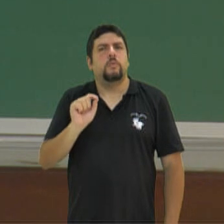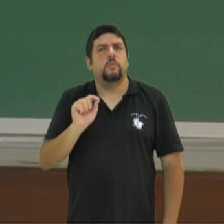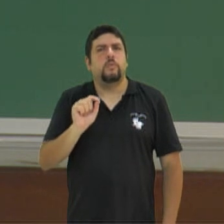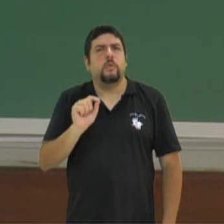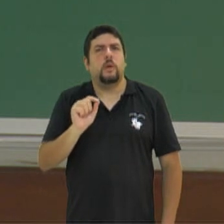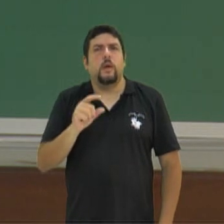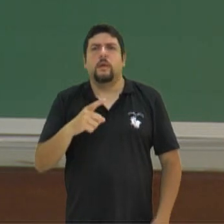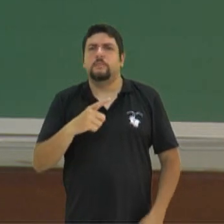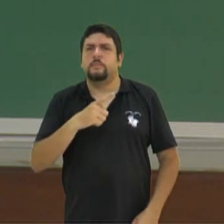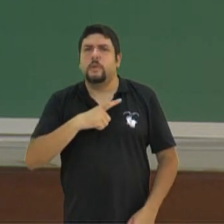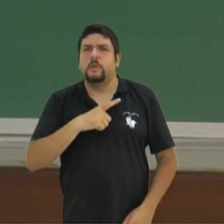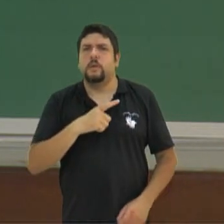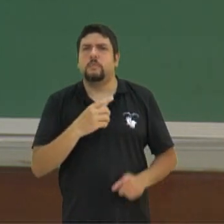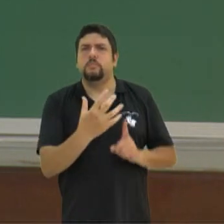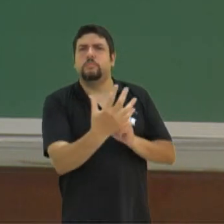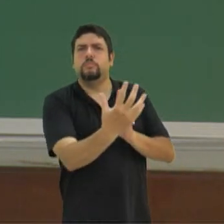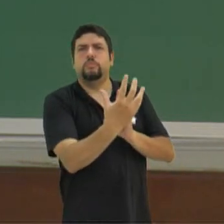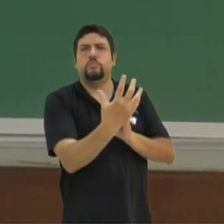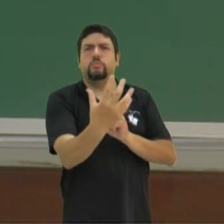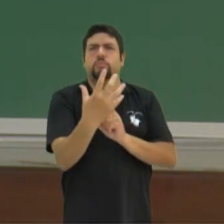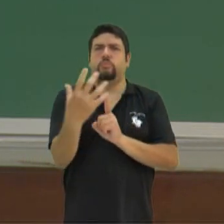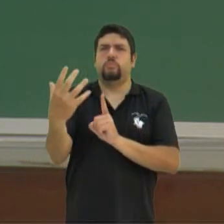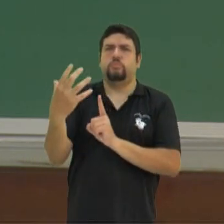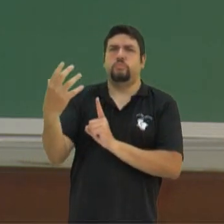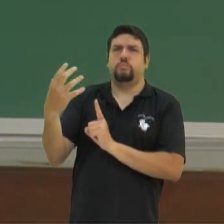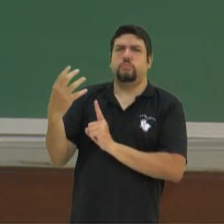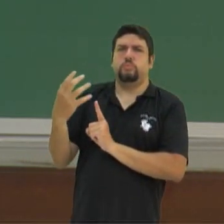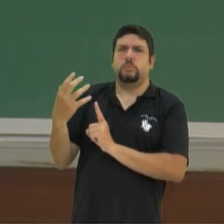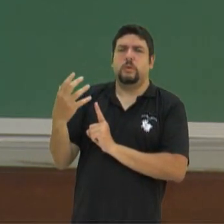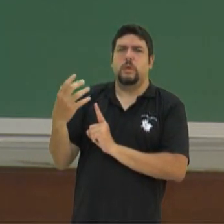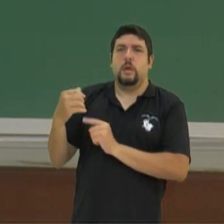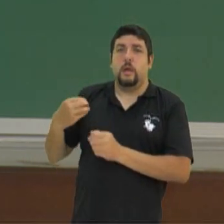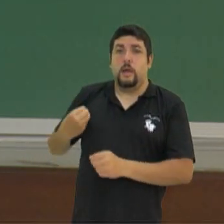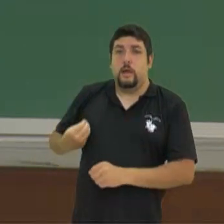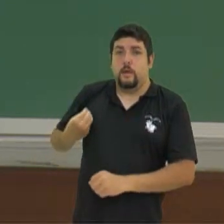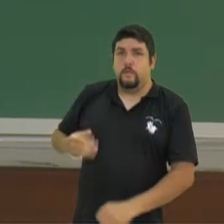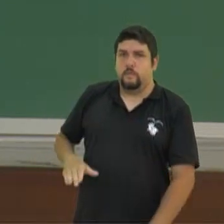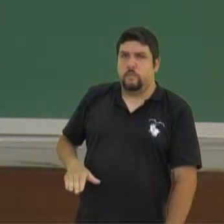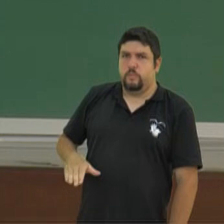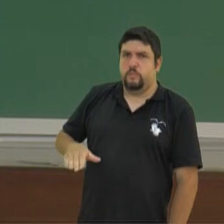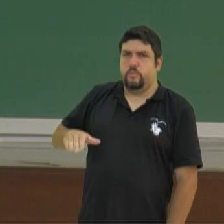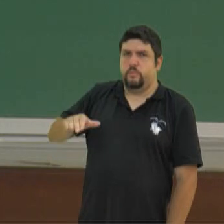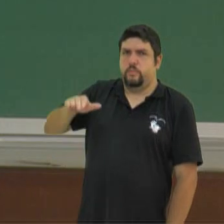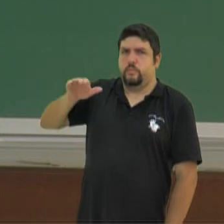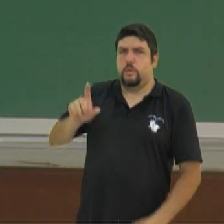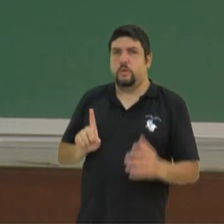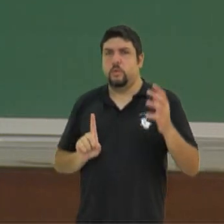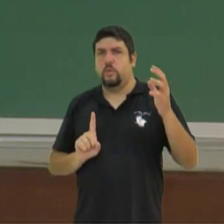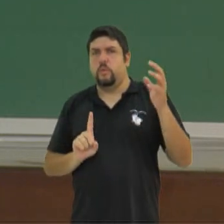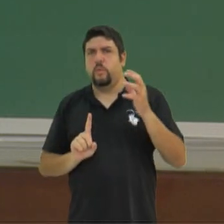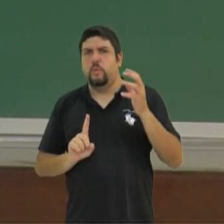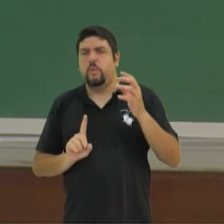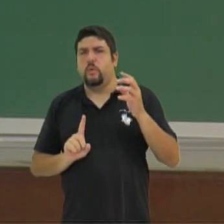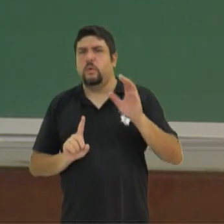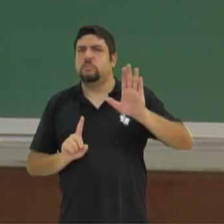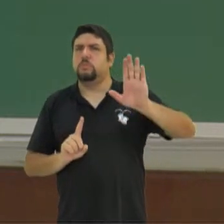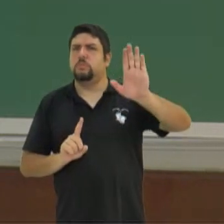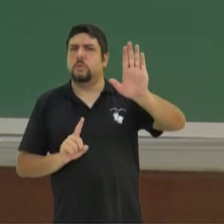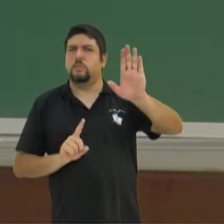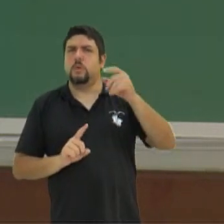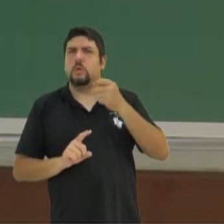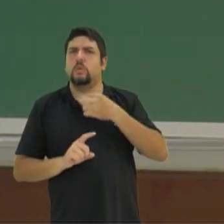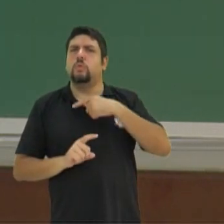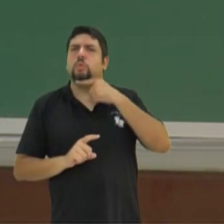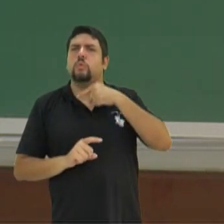seus conhecimentos pré-estabelecidos. Ele diz, ó, desde que eu era uma criança, desde que eu era pequenininho, eu